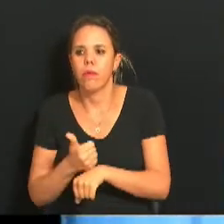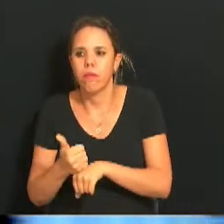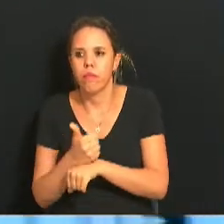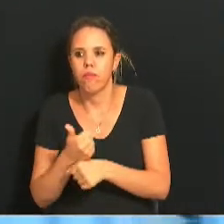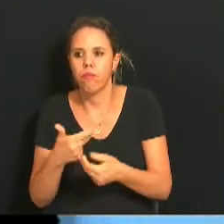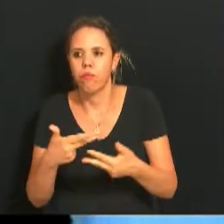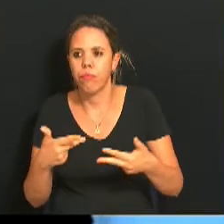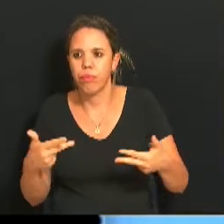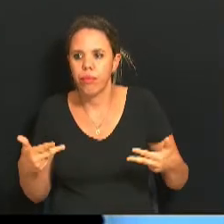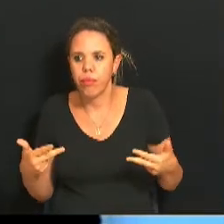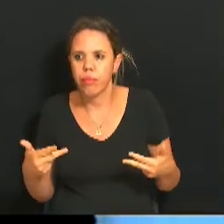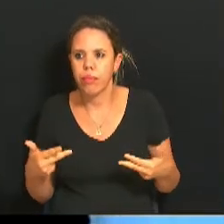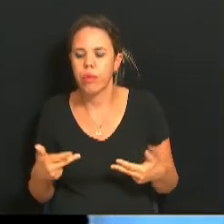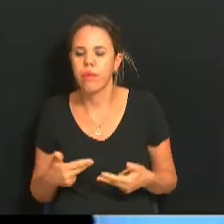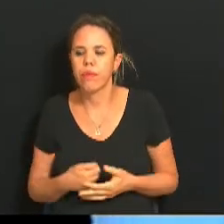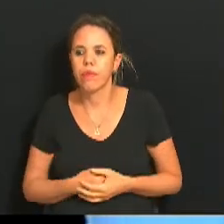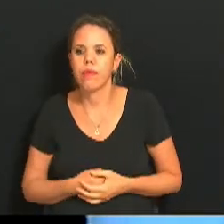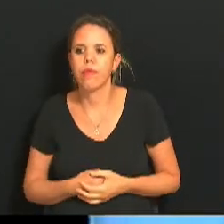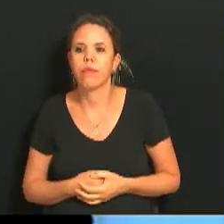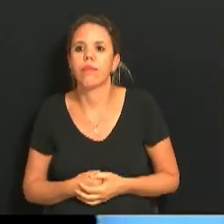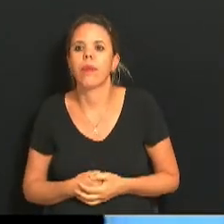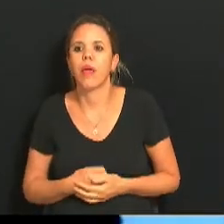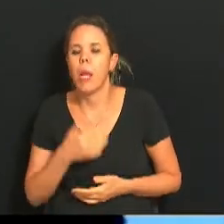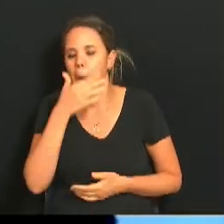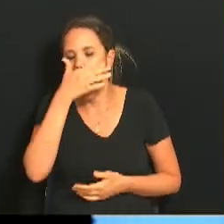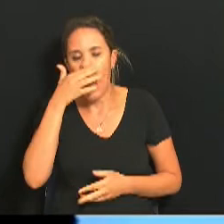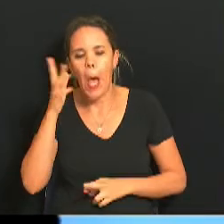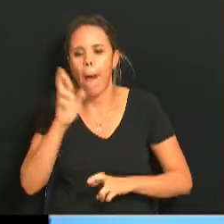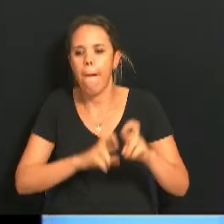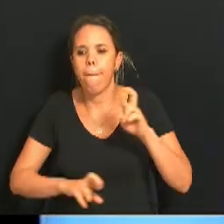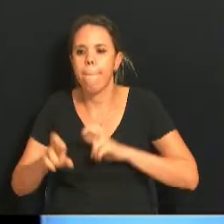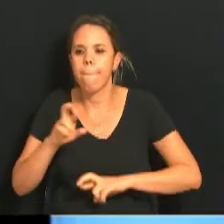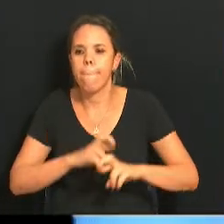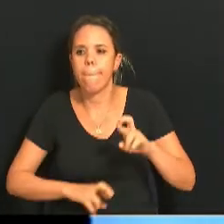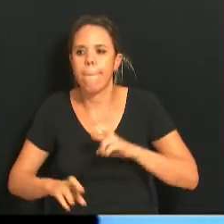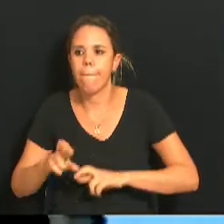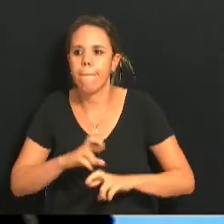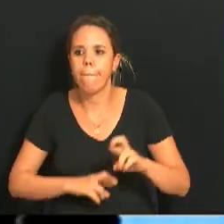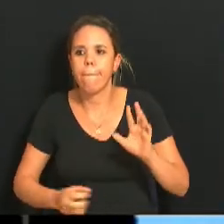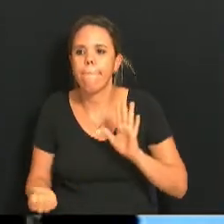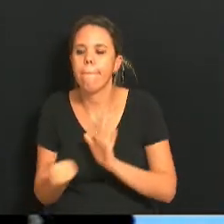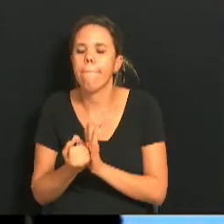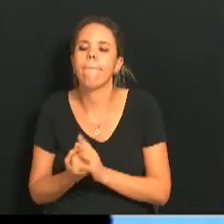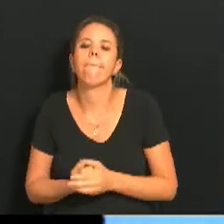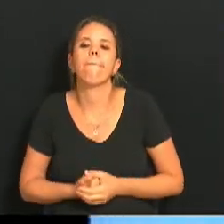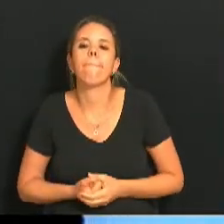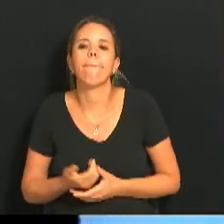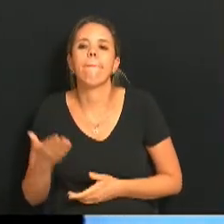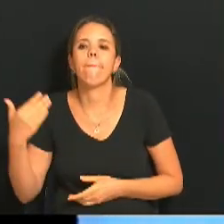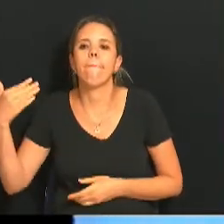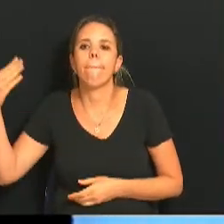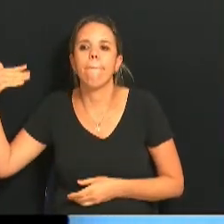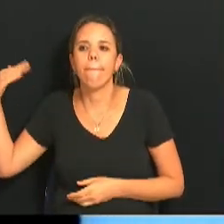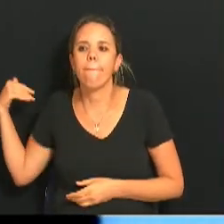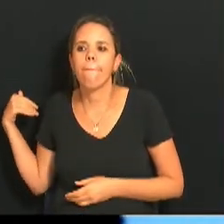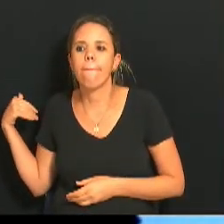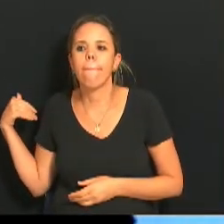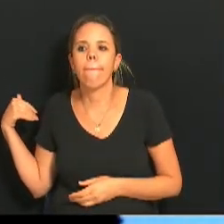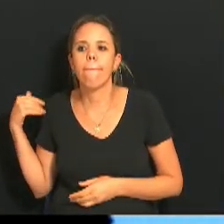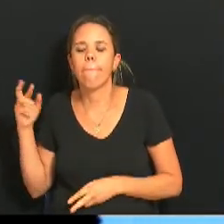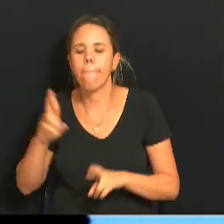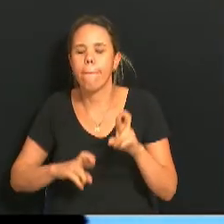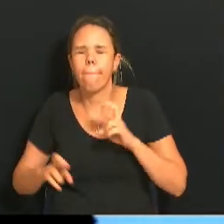de pato o ato de análise do tombamento lá nessas nessas